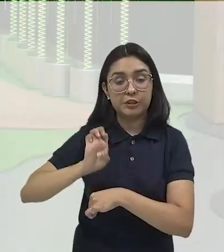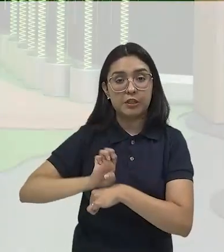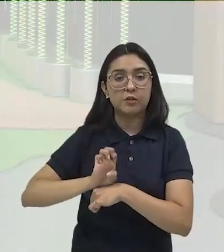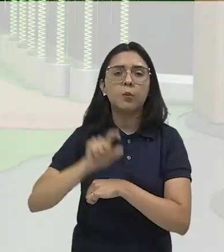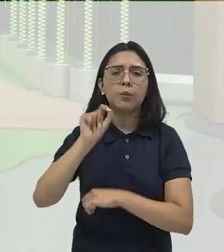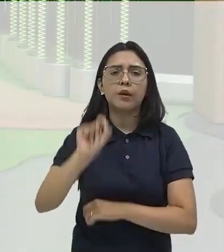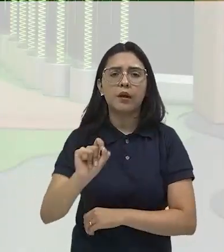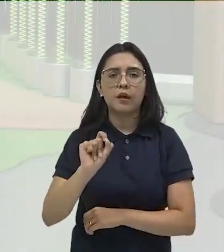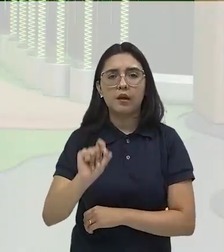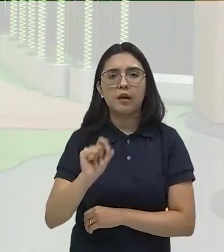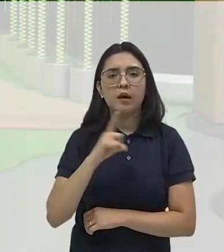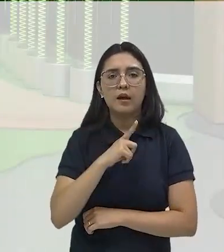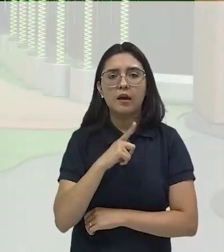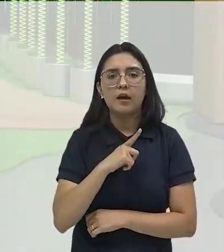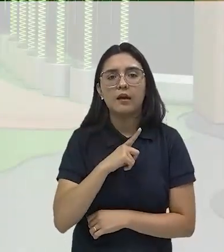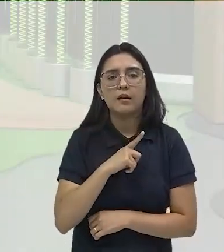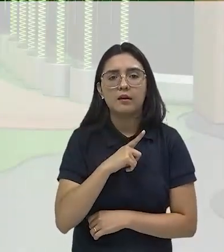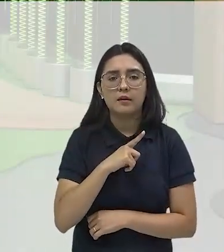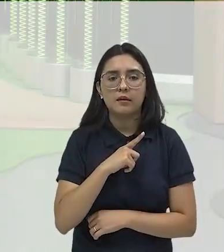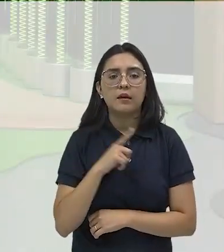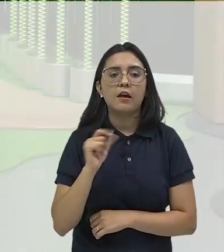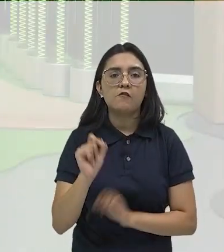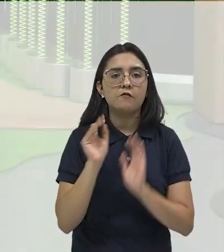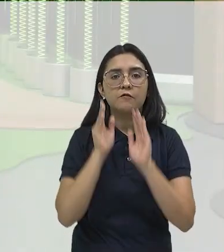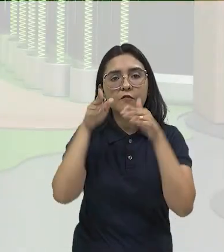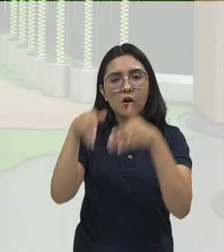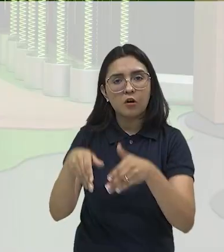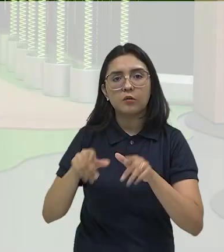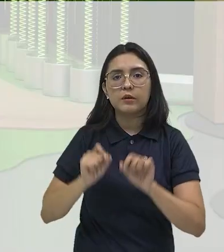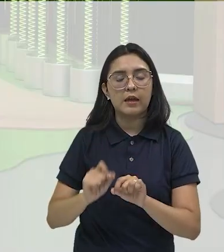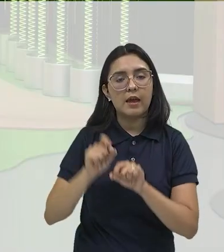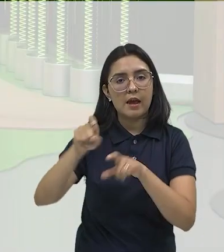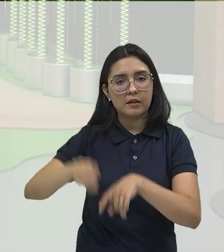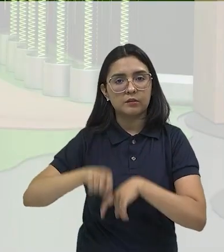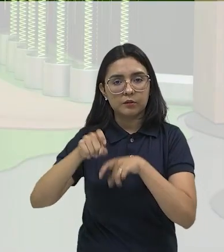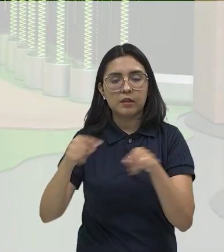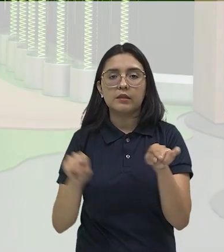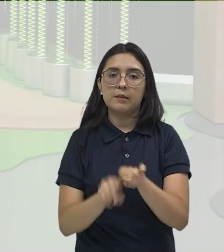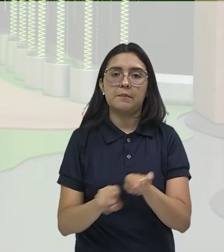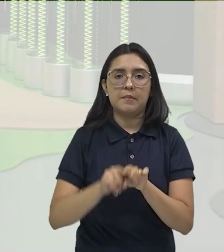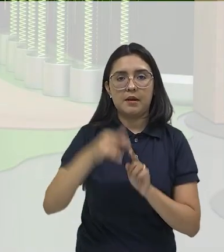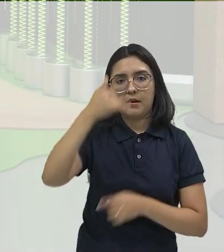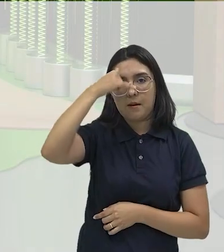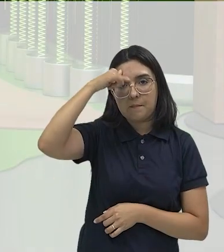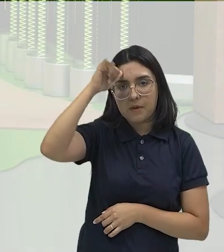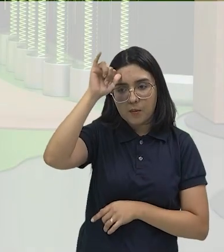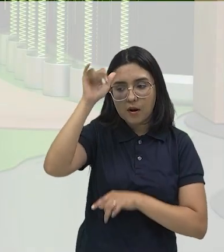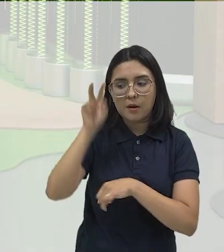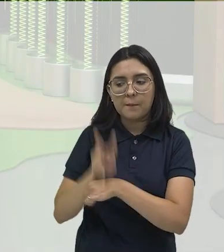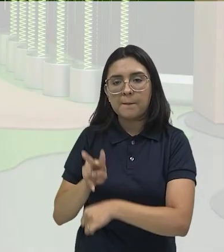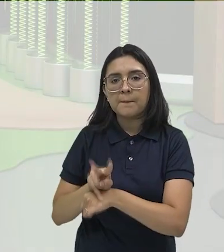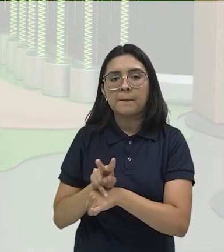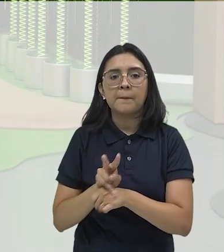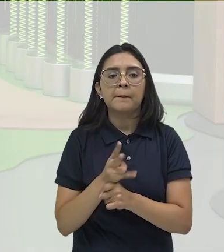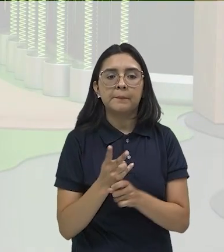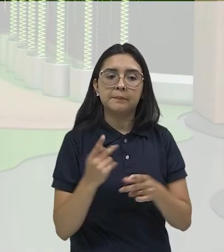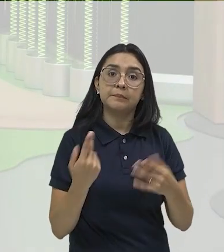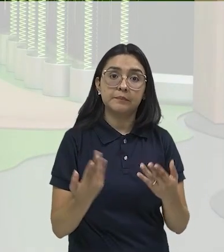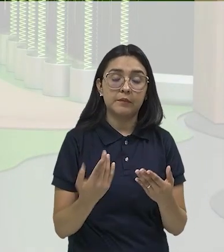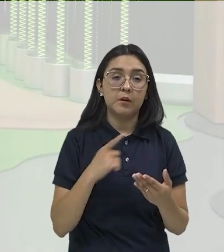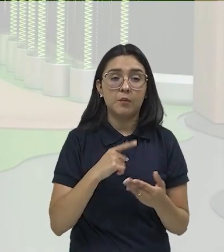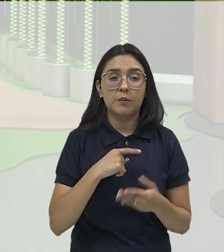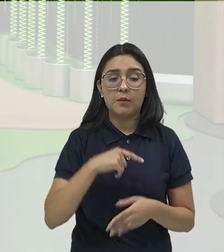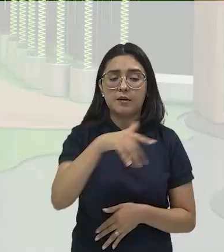que são completamente dedicadas à pecuária e à agricultura. Tanto que a paisagem